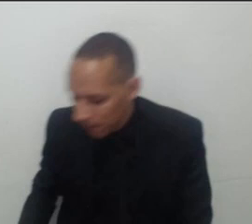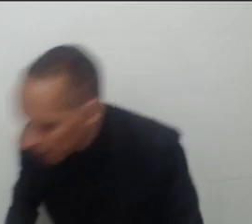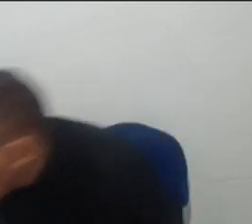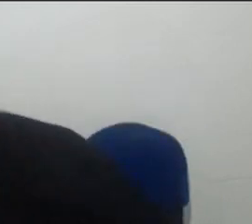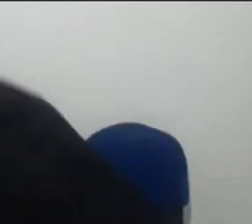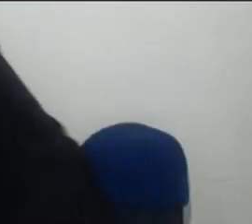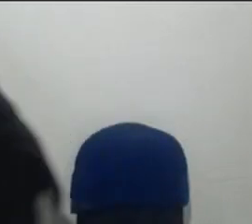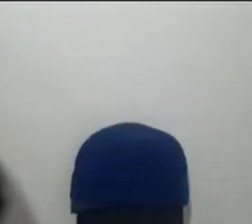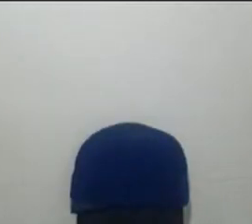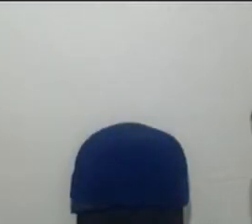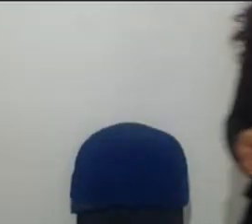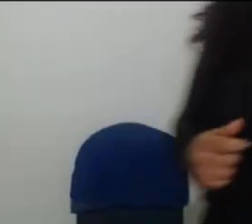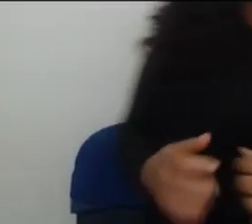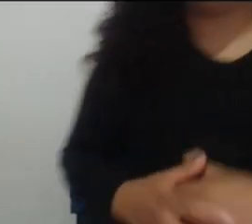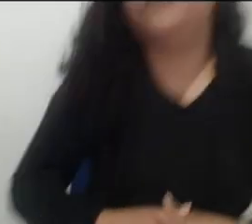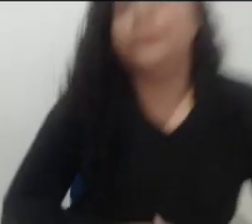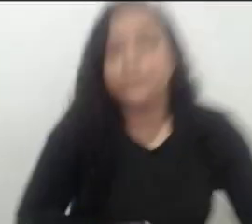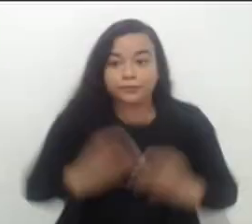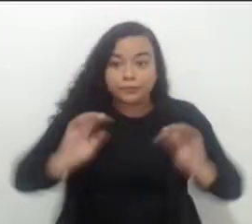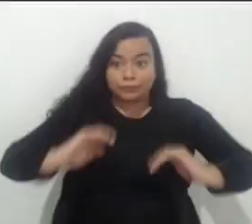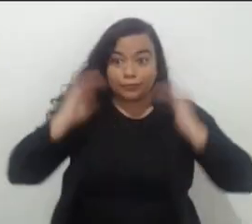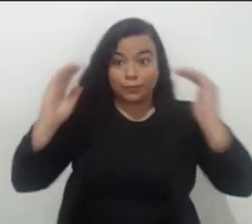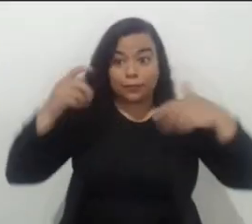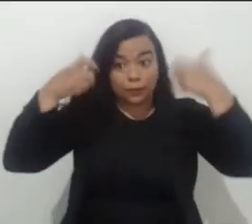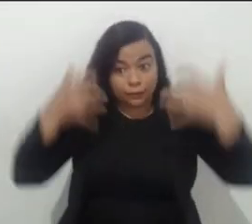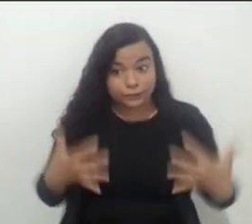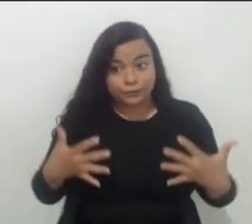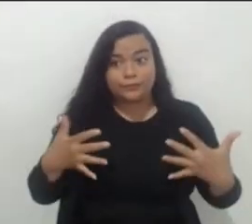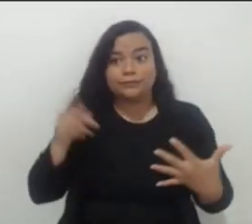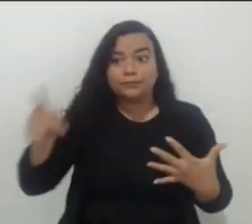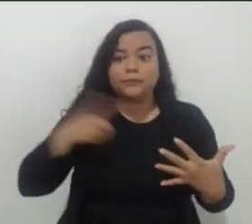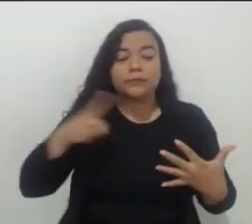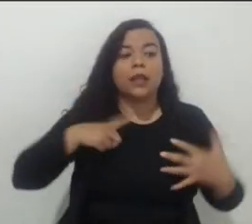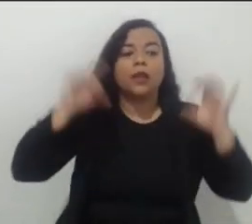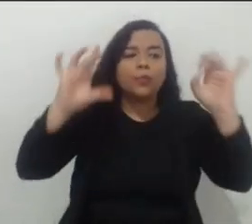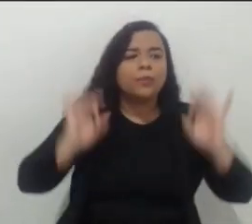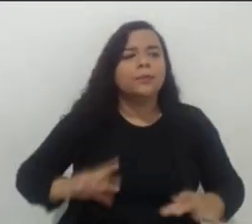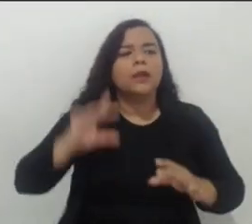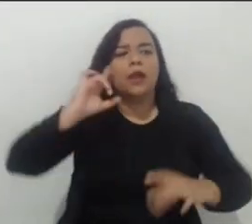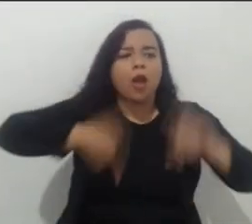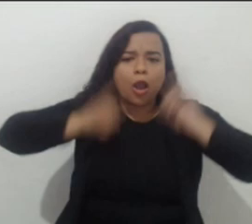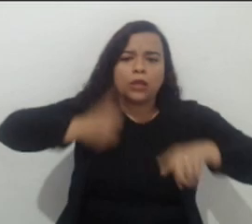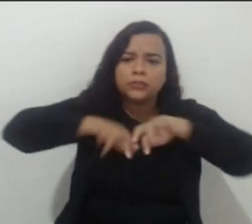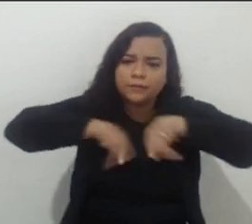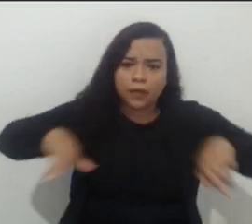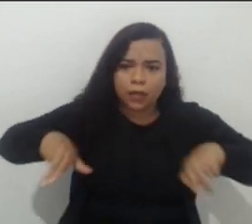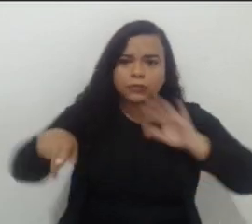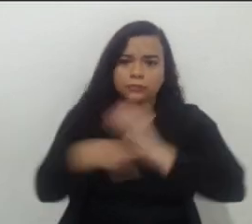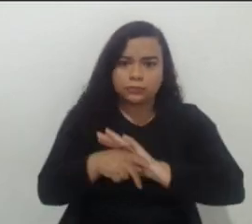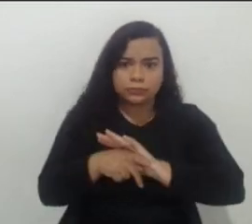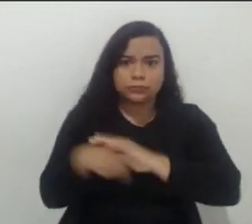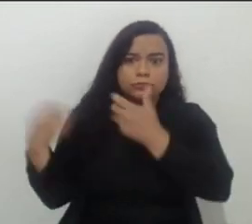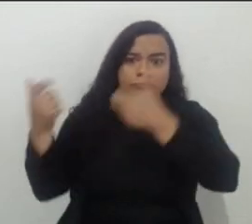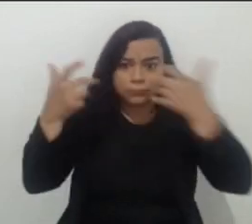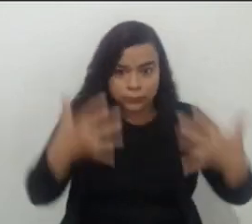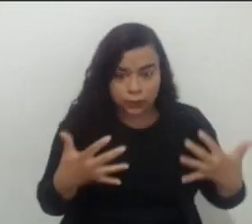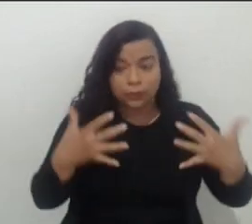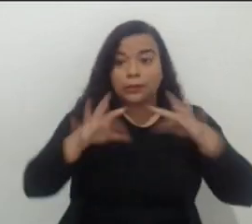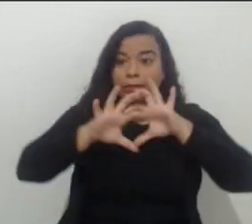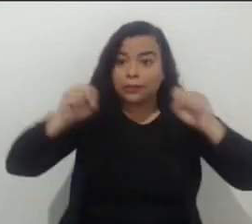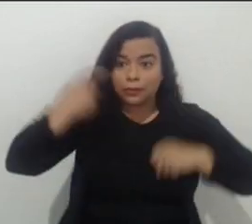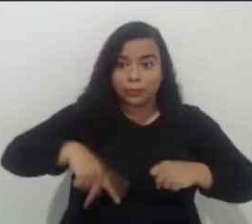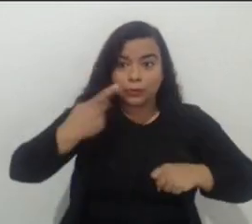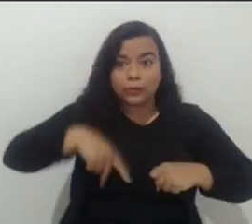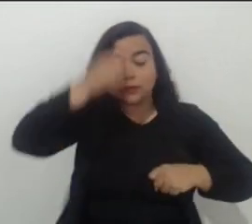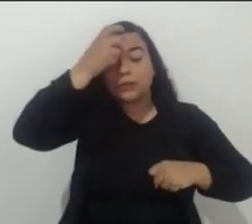Excelência, a impetrada, ela vem cumprindo as ordens emanadas por este tribunal, tanto no agravo de